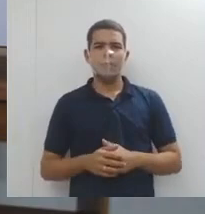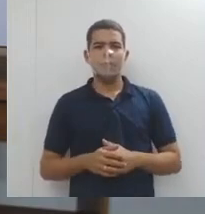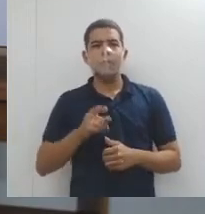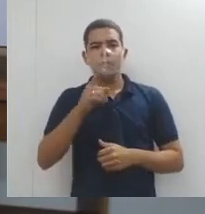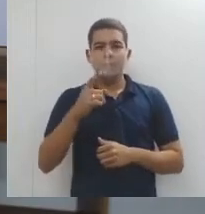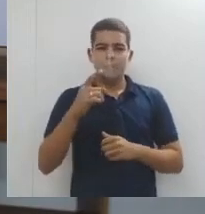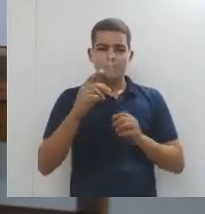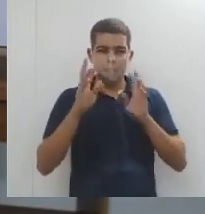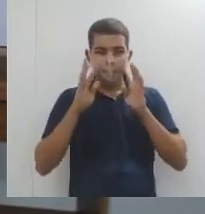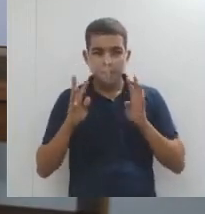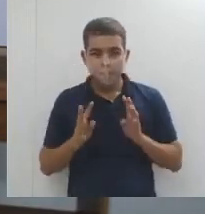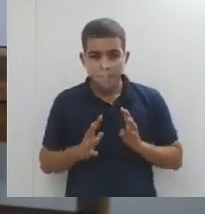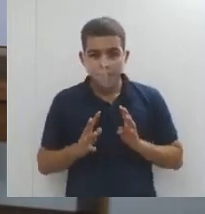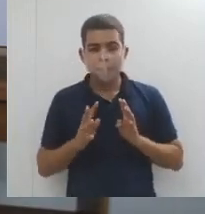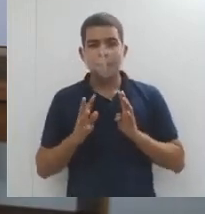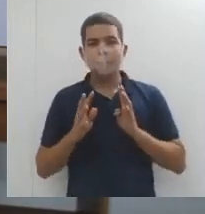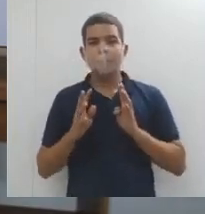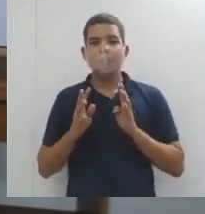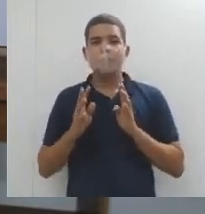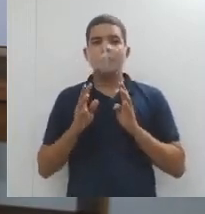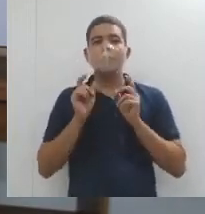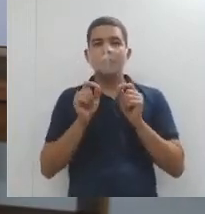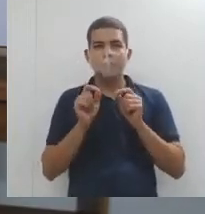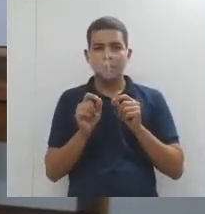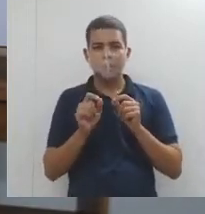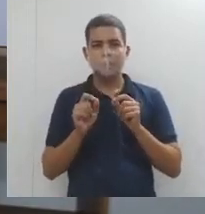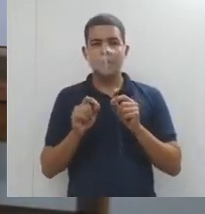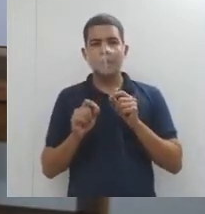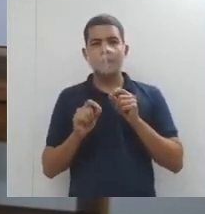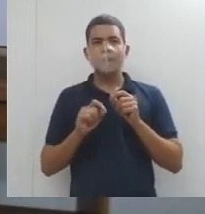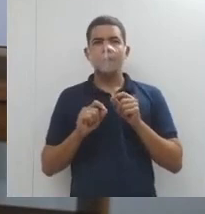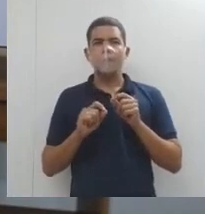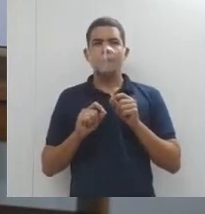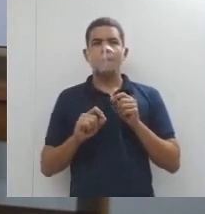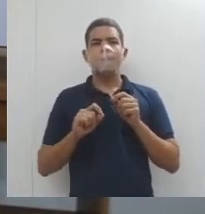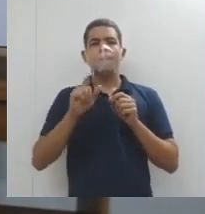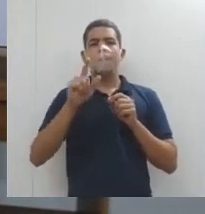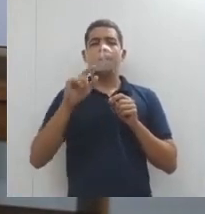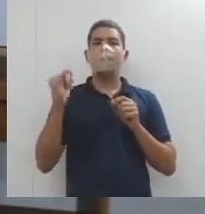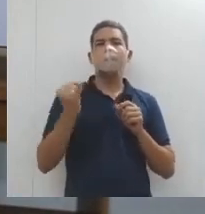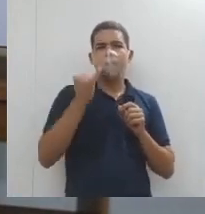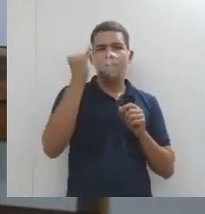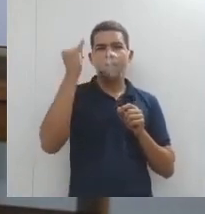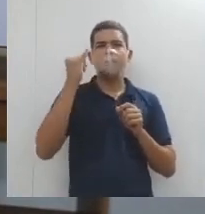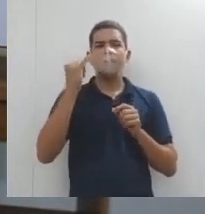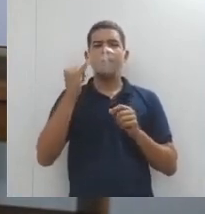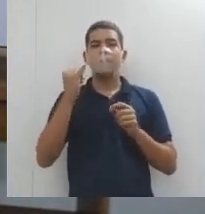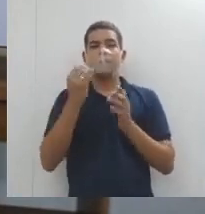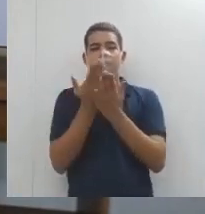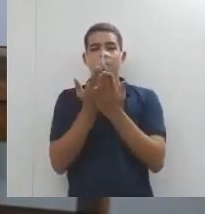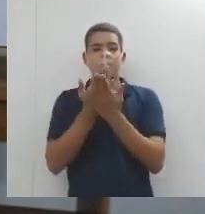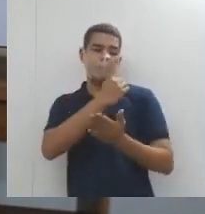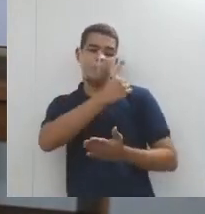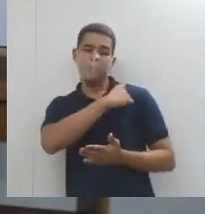sua para o seguinte: vale a pena vocês assistirem a aula do primeiro ano de